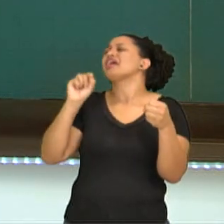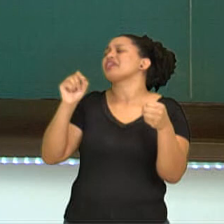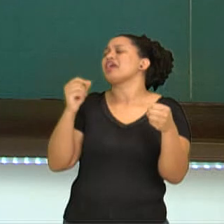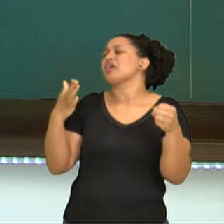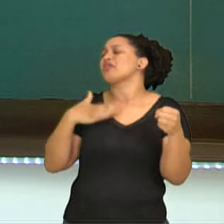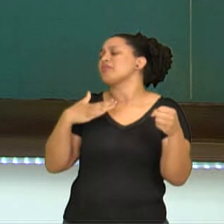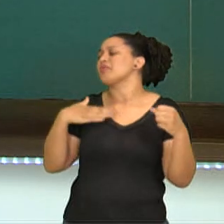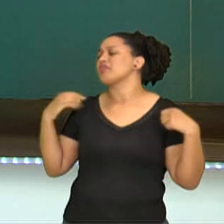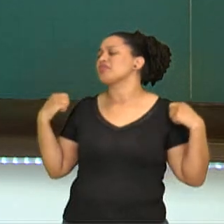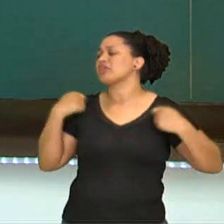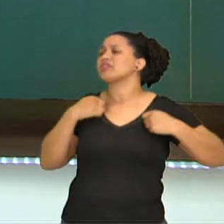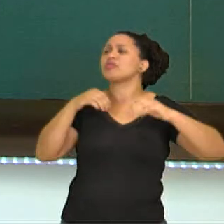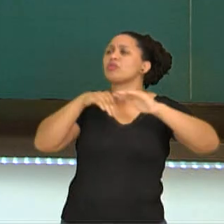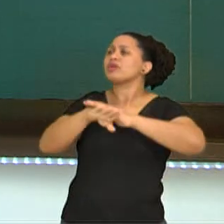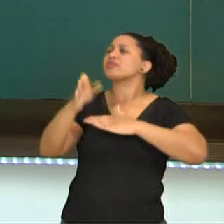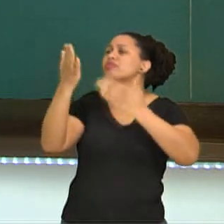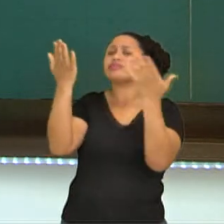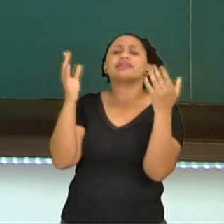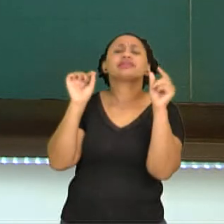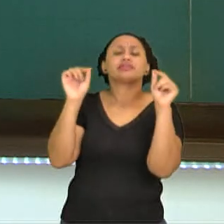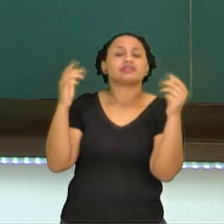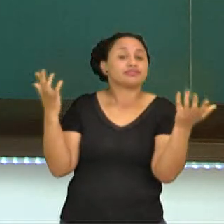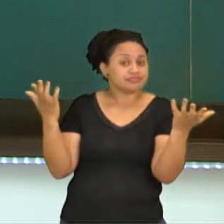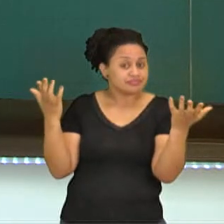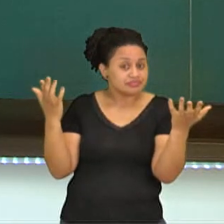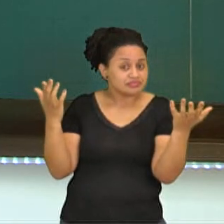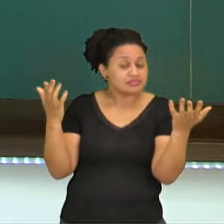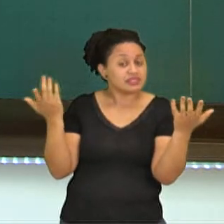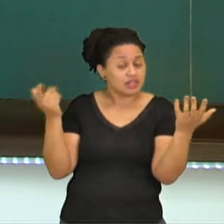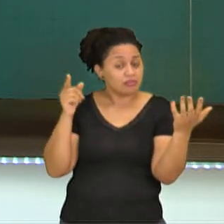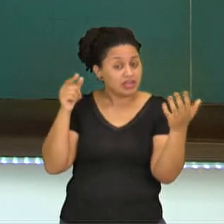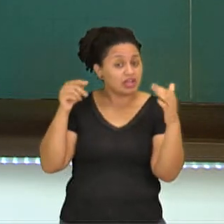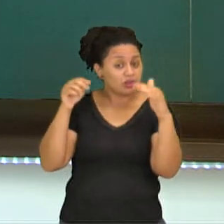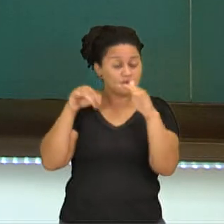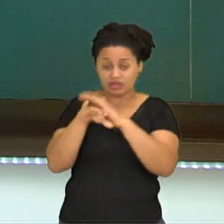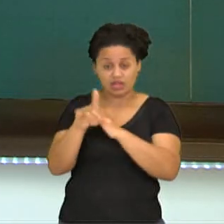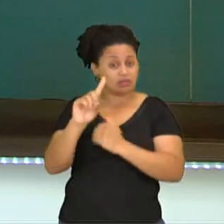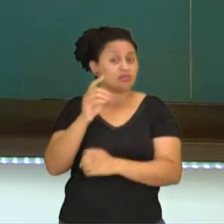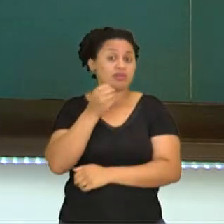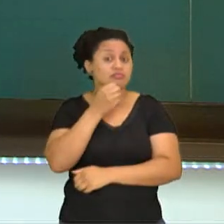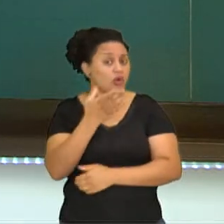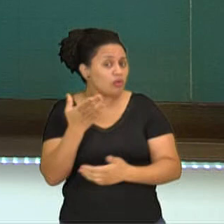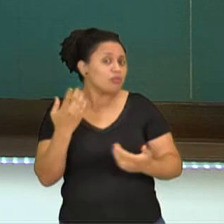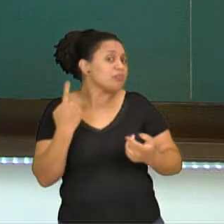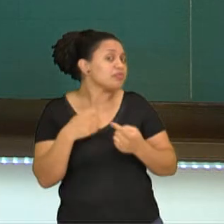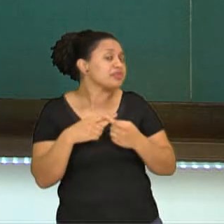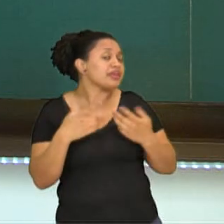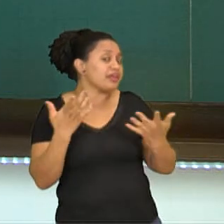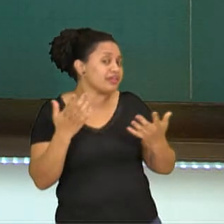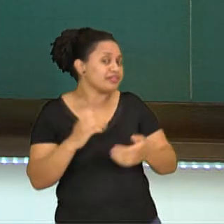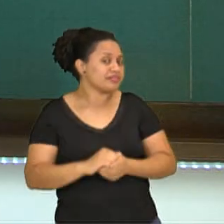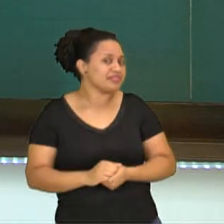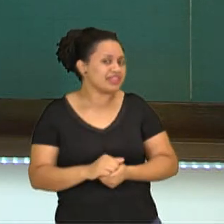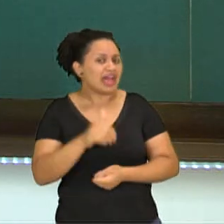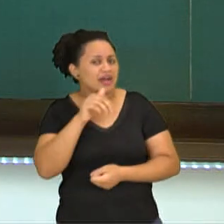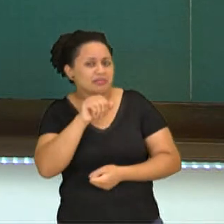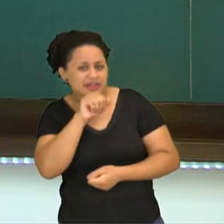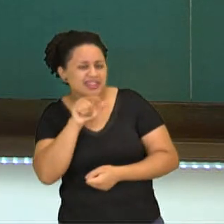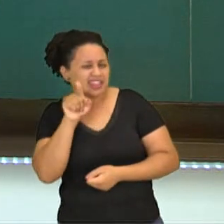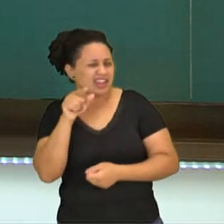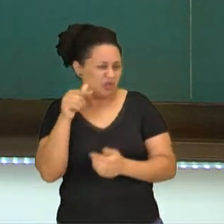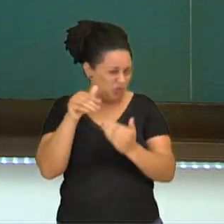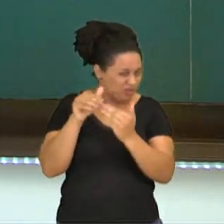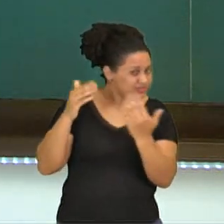colocou a minha jaqueta no armário? Quer dizer, estar guardado para ele não era bom, é? O que será que a mãe dele pensa sobre